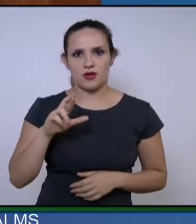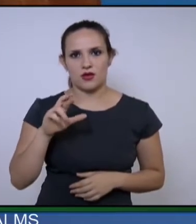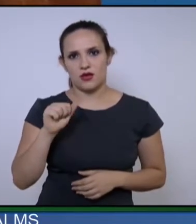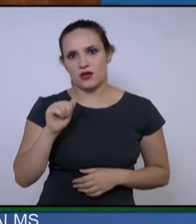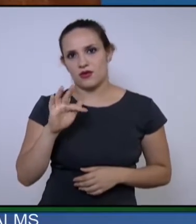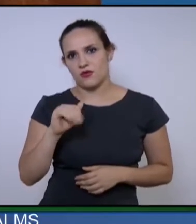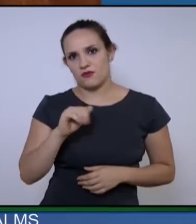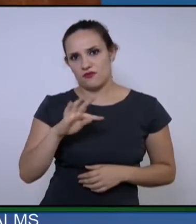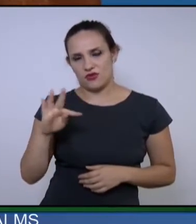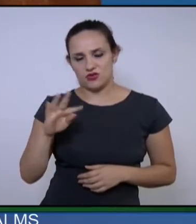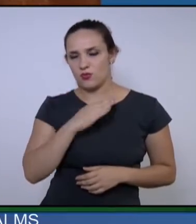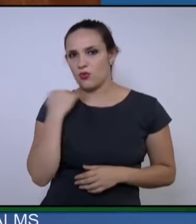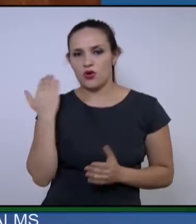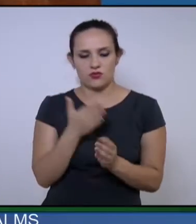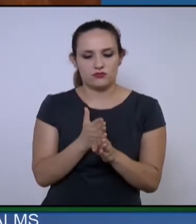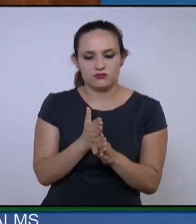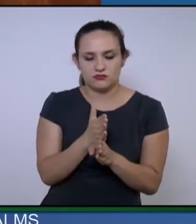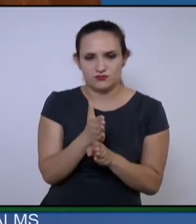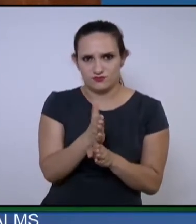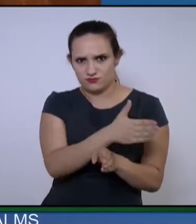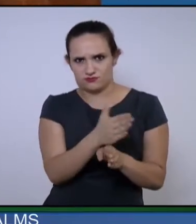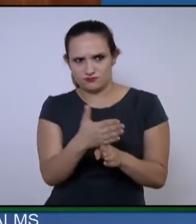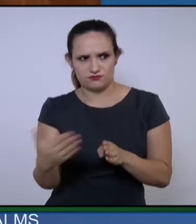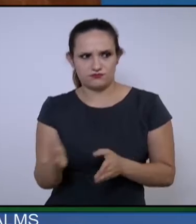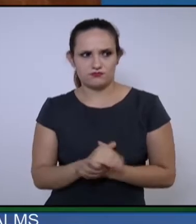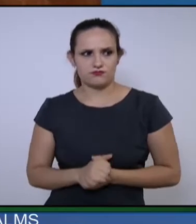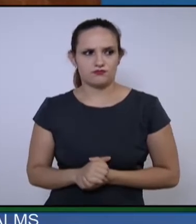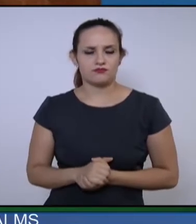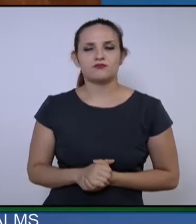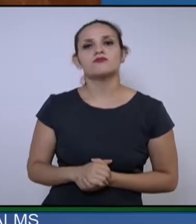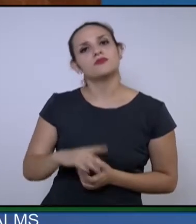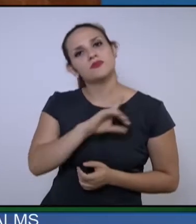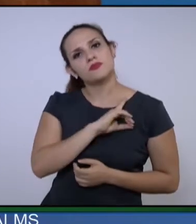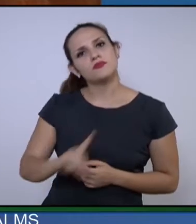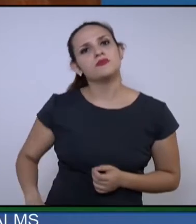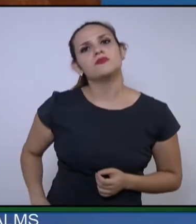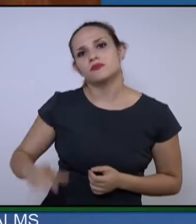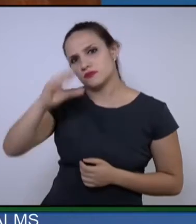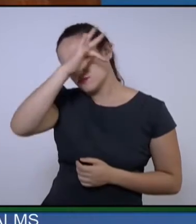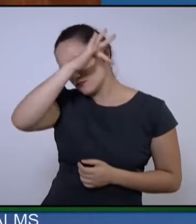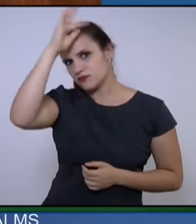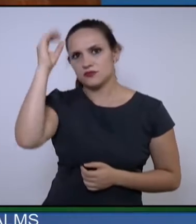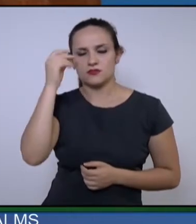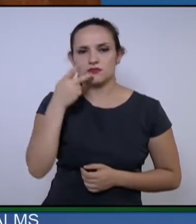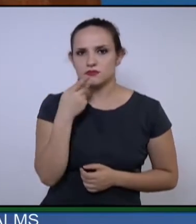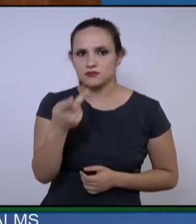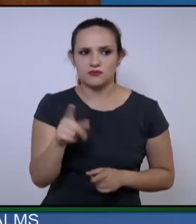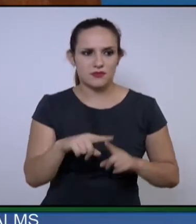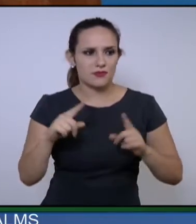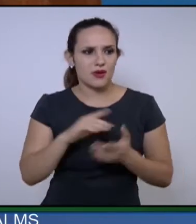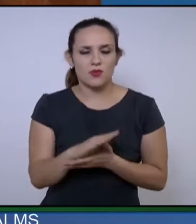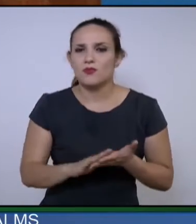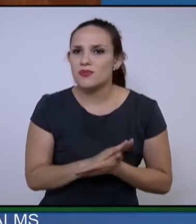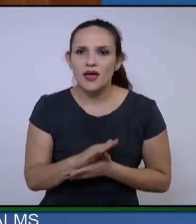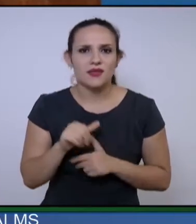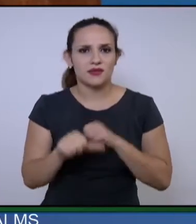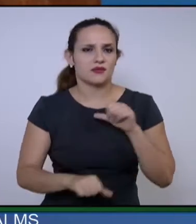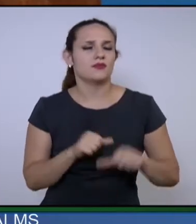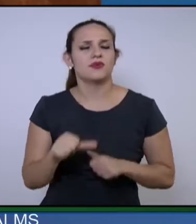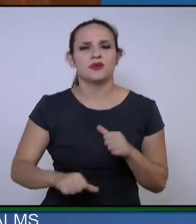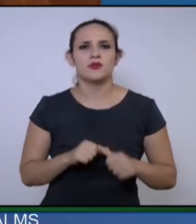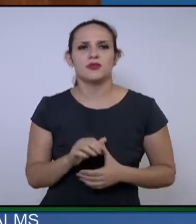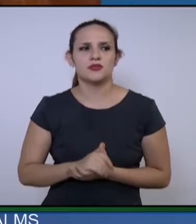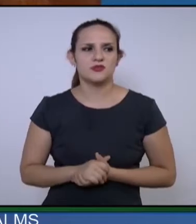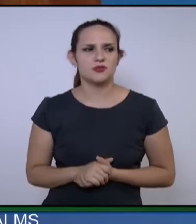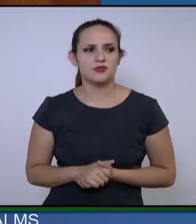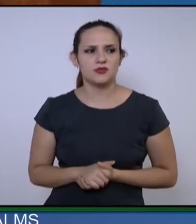a parte, pelo deputado Felipe Orro. Não mudou absolutamente